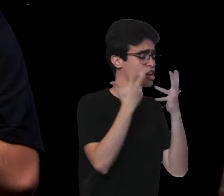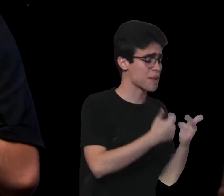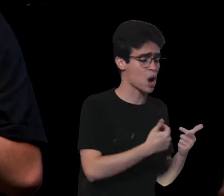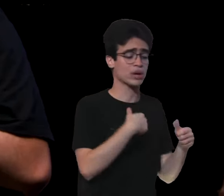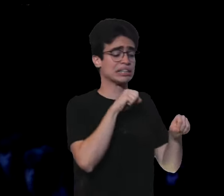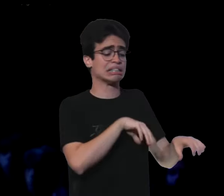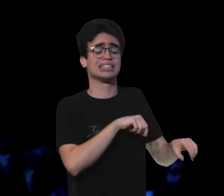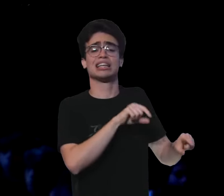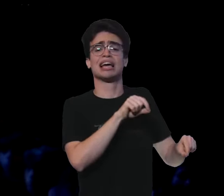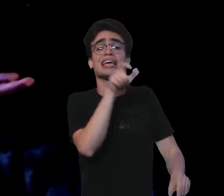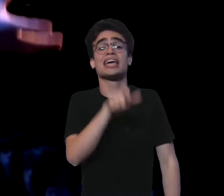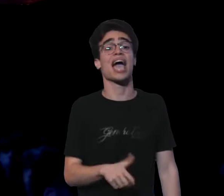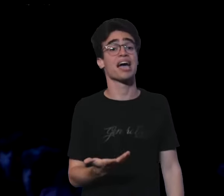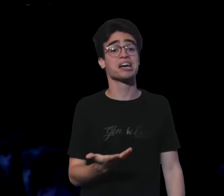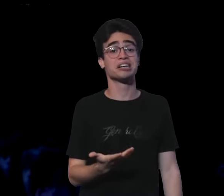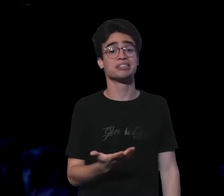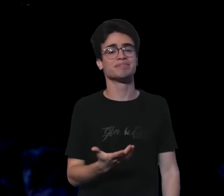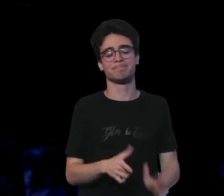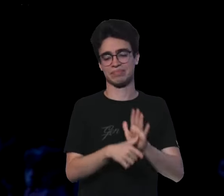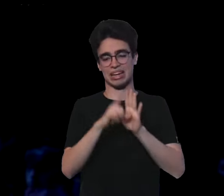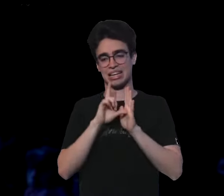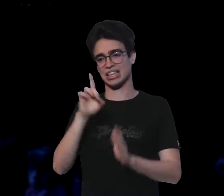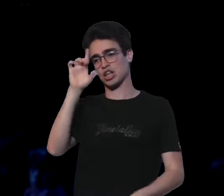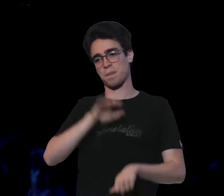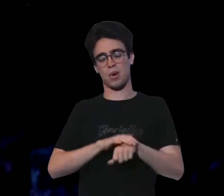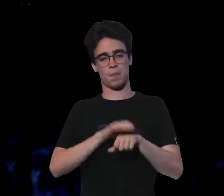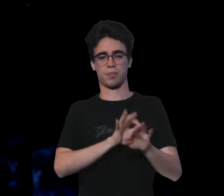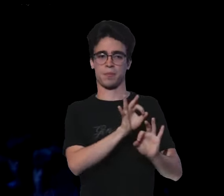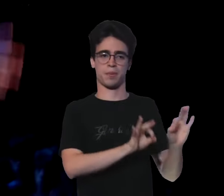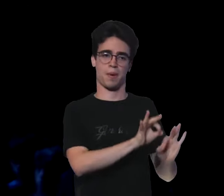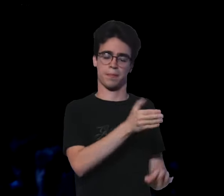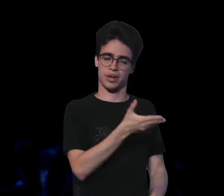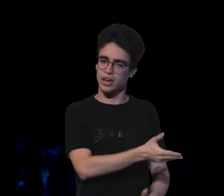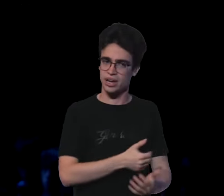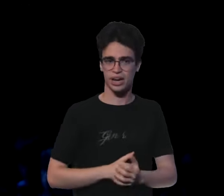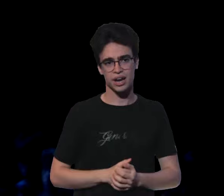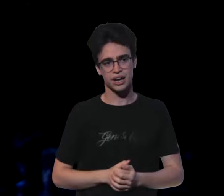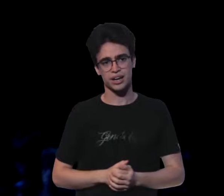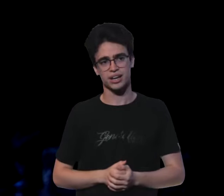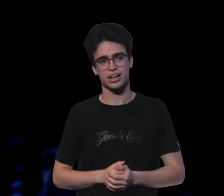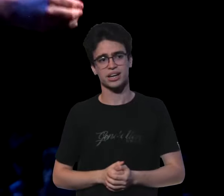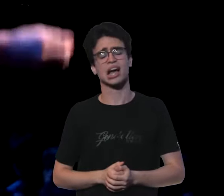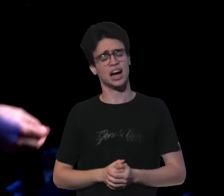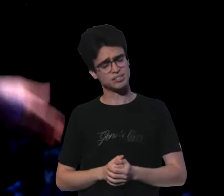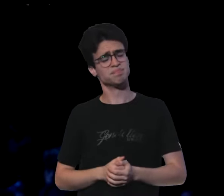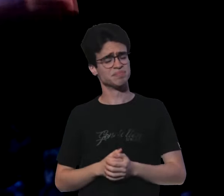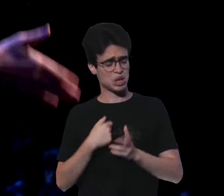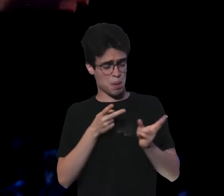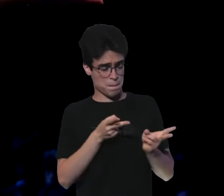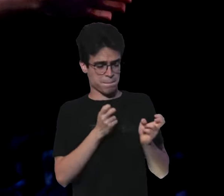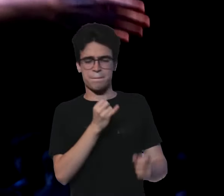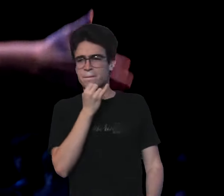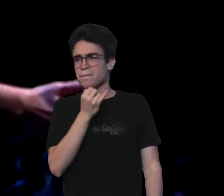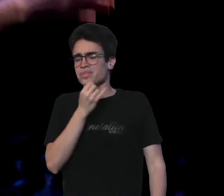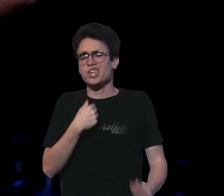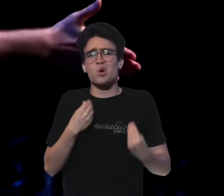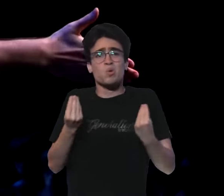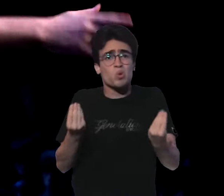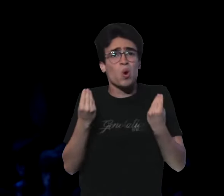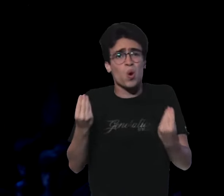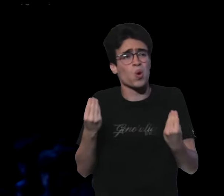fazer? Ele foi programado para isso. Você olha para isso, eu não consigo ter fé o suficiente